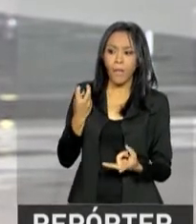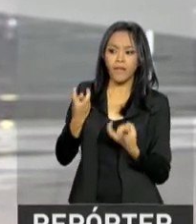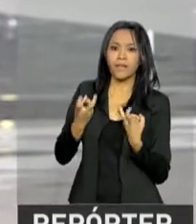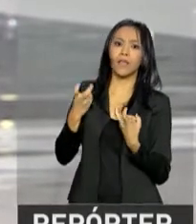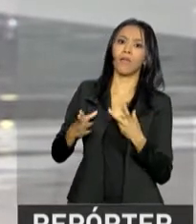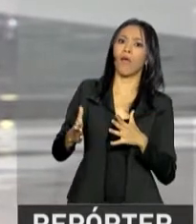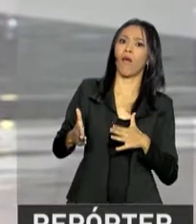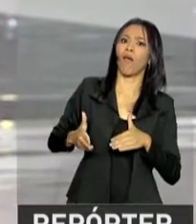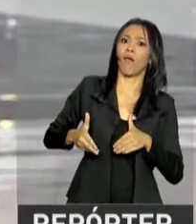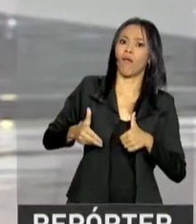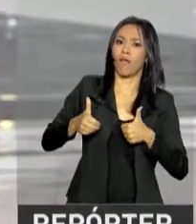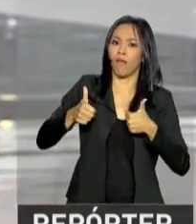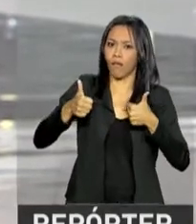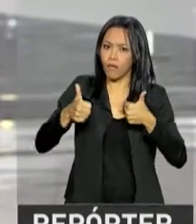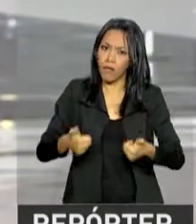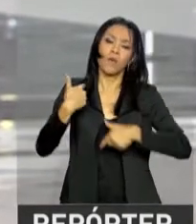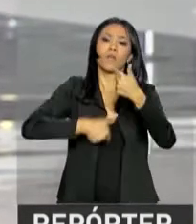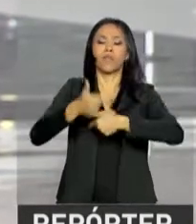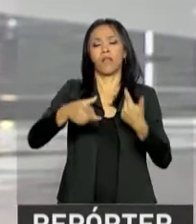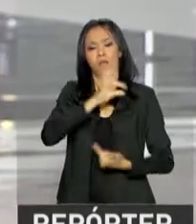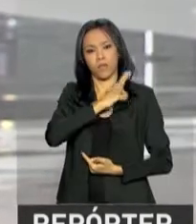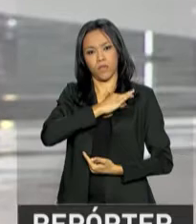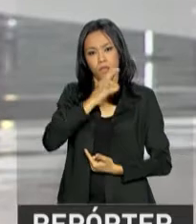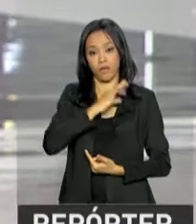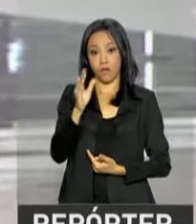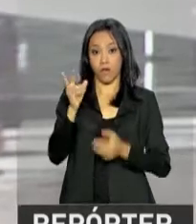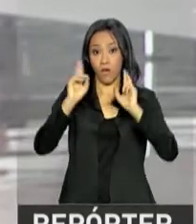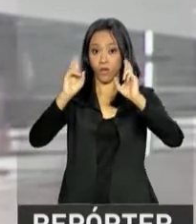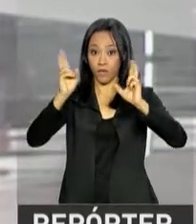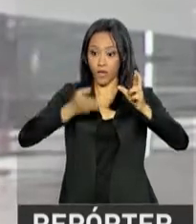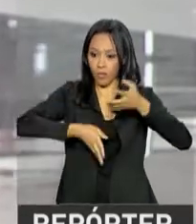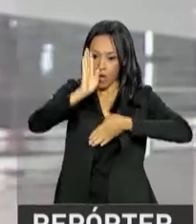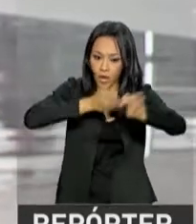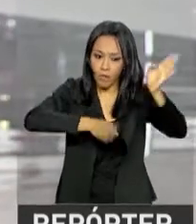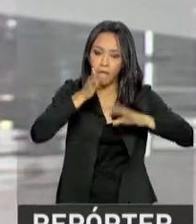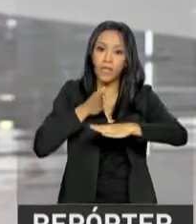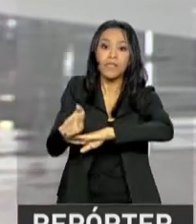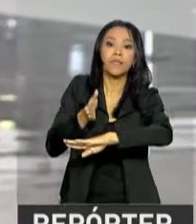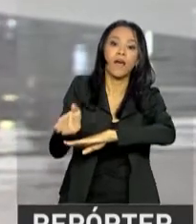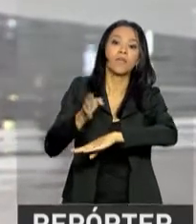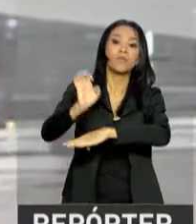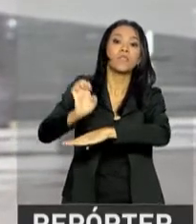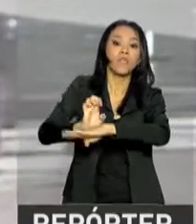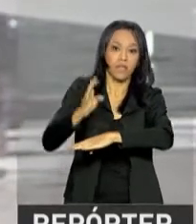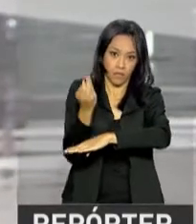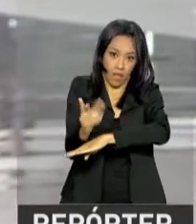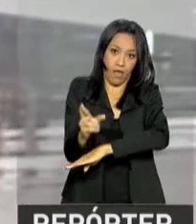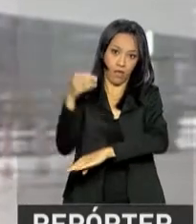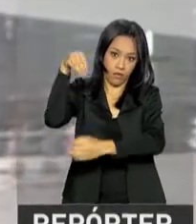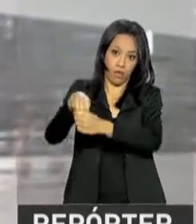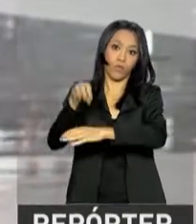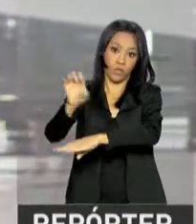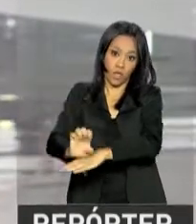levemente como o trabalho que a polícia rodoviária federal está fazendo nas vias de entrada do estado o presidente também falou sobre